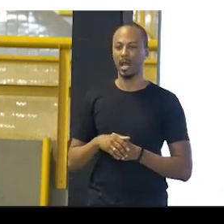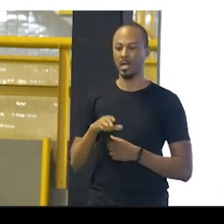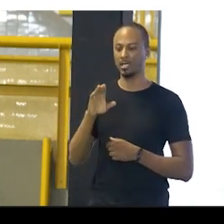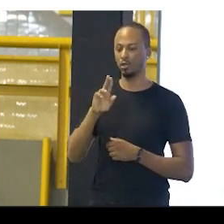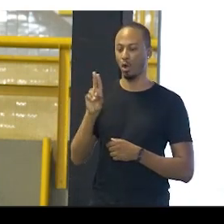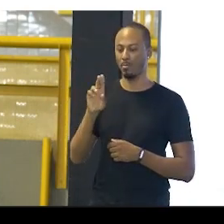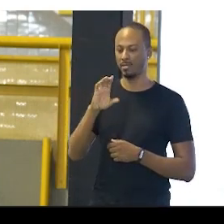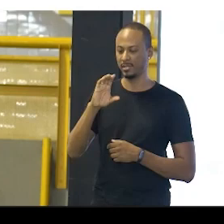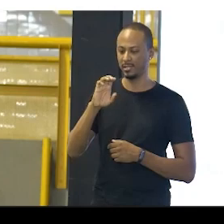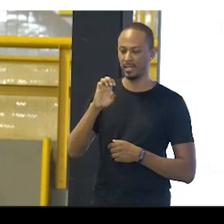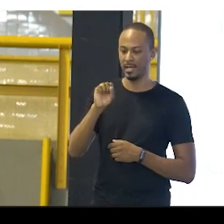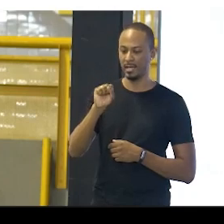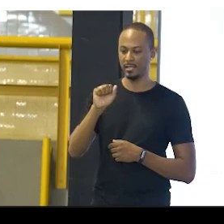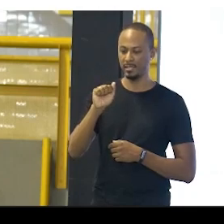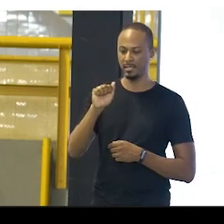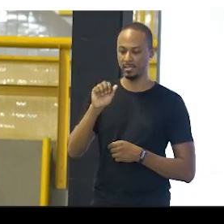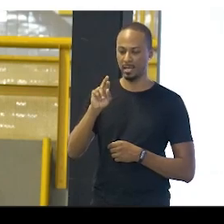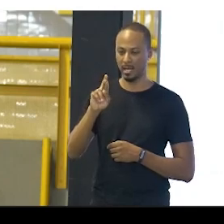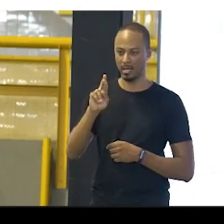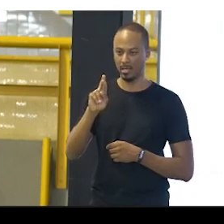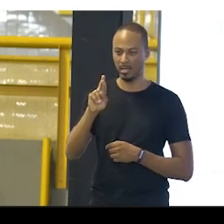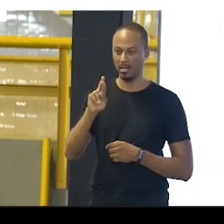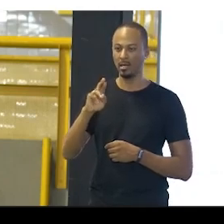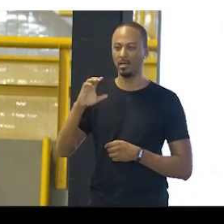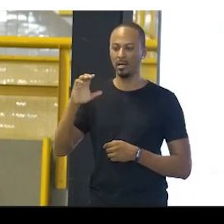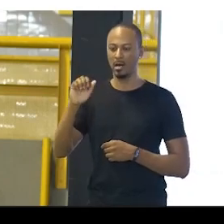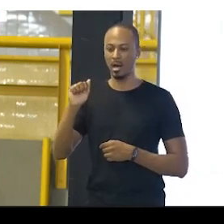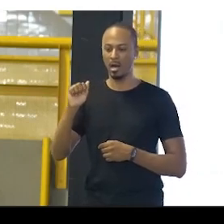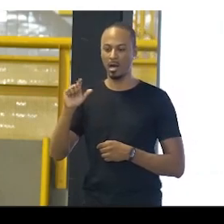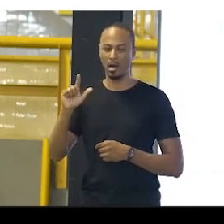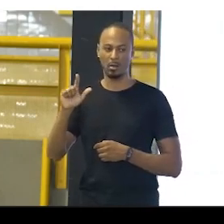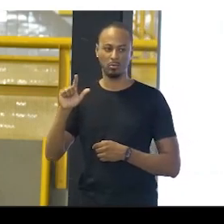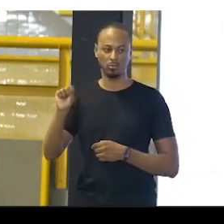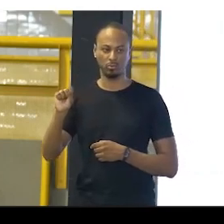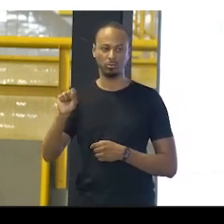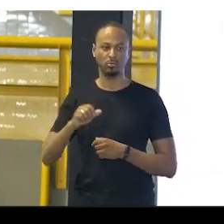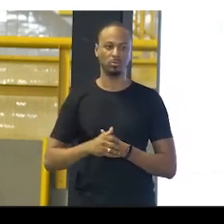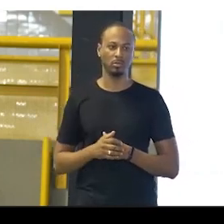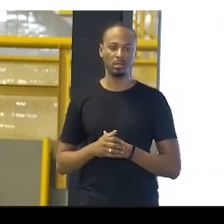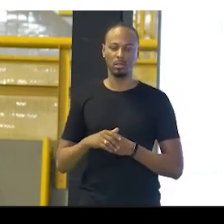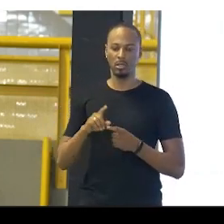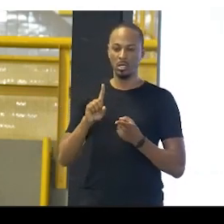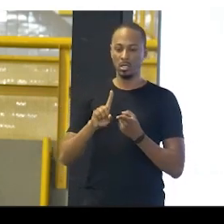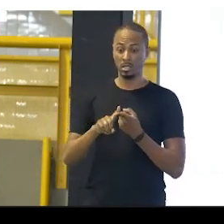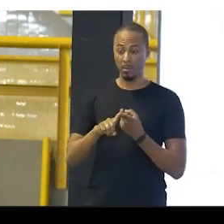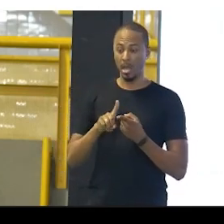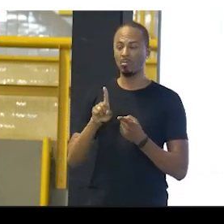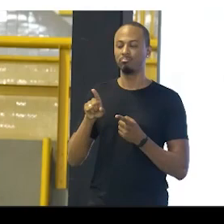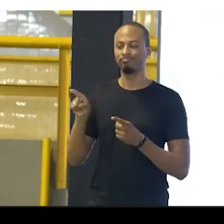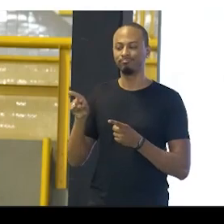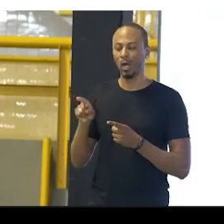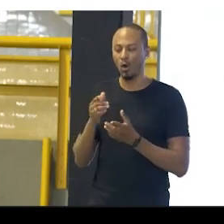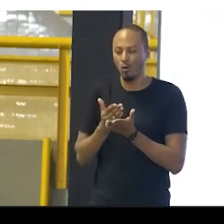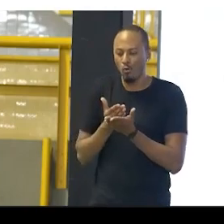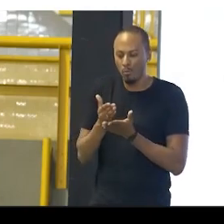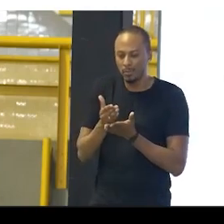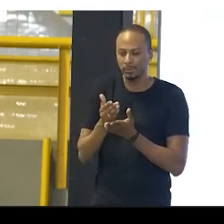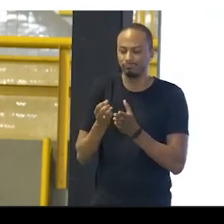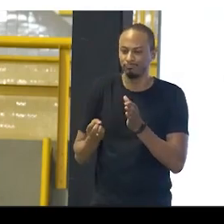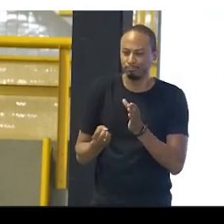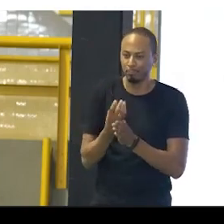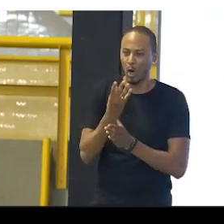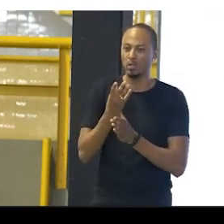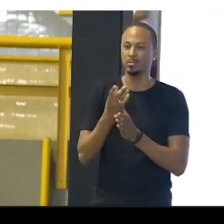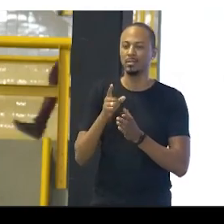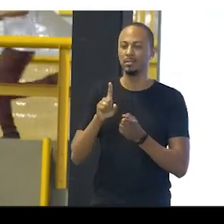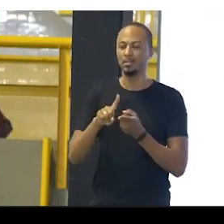Neto, e foi a partir daí que nós começamos a produzir a cana-de-açúcar também, não só para a produção de